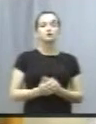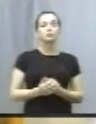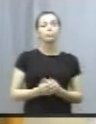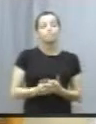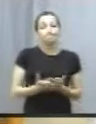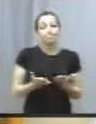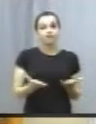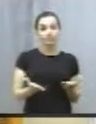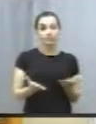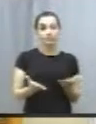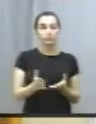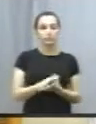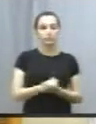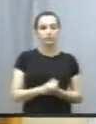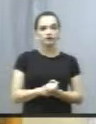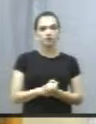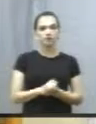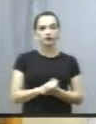Então,